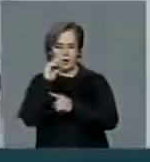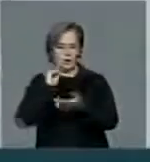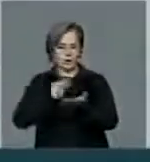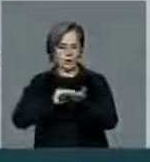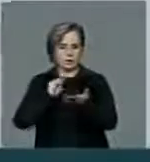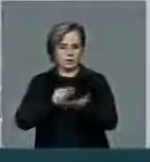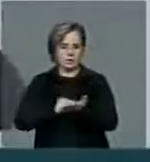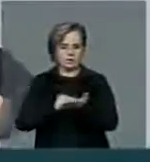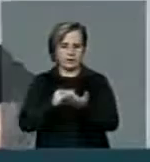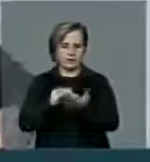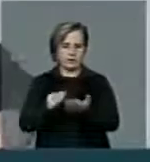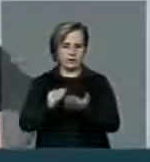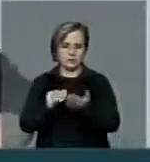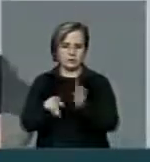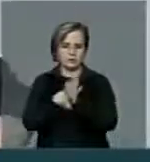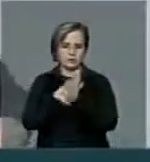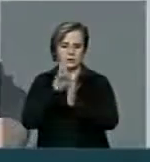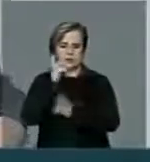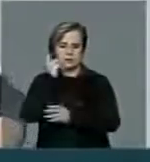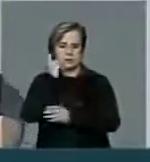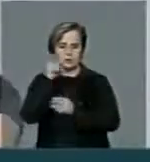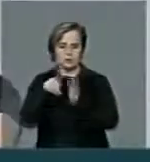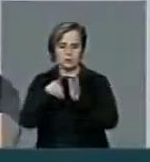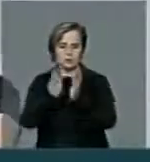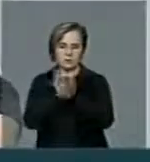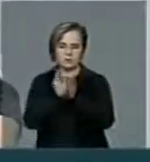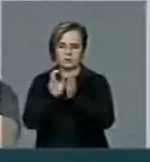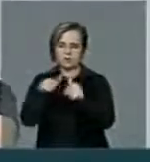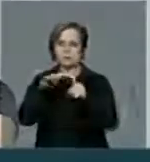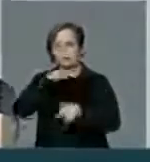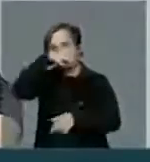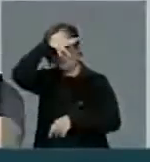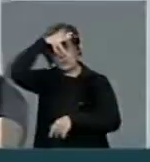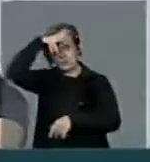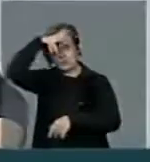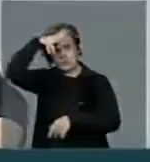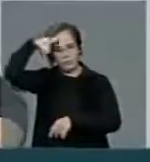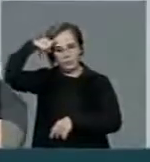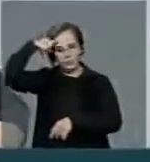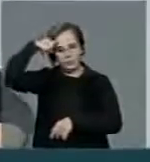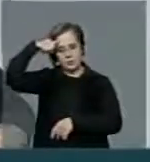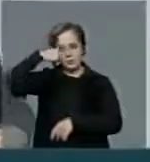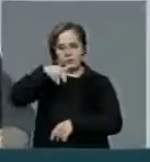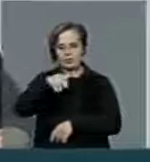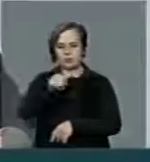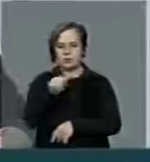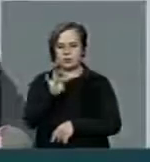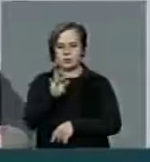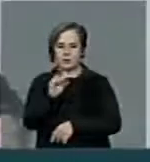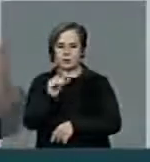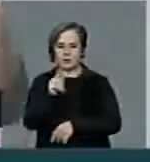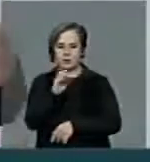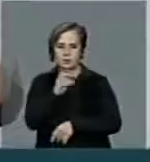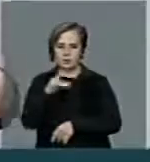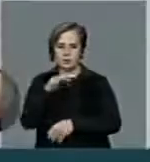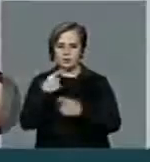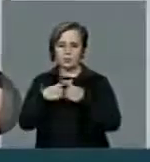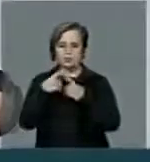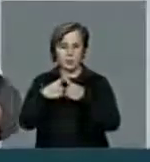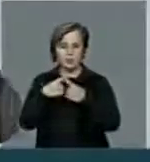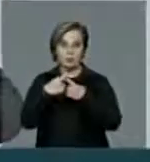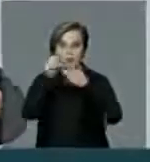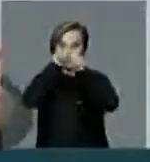existe, parlamentares do Mato Grosso, é com o estado do Mato Grosso. Por quê? Porque o sistema do estado do Mato Grosso, que já